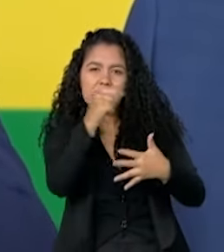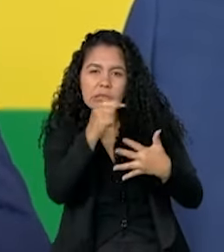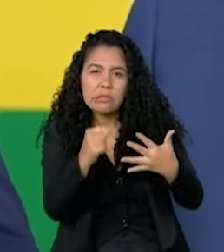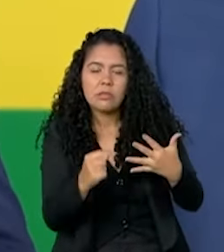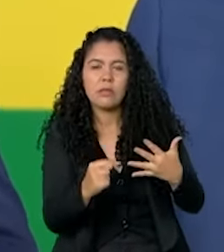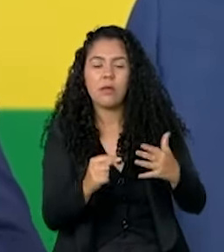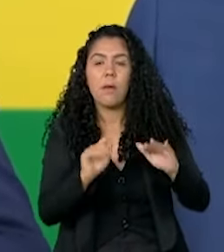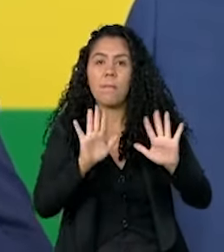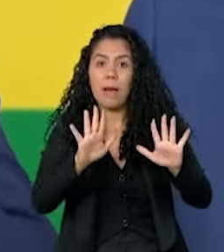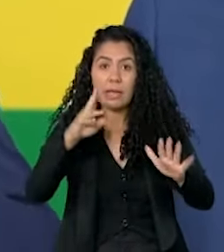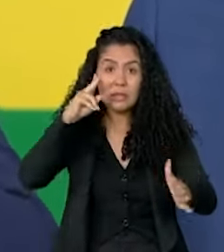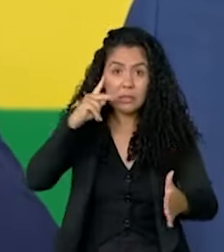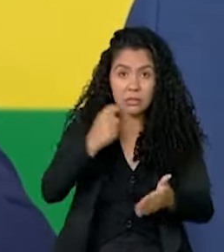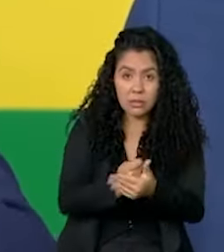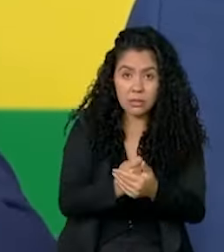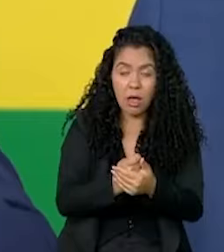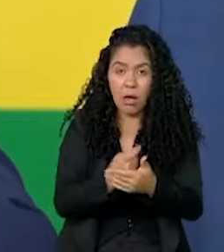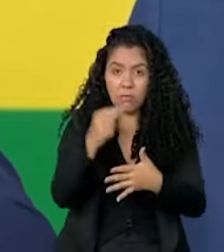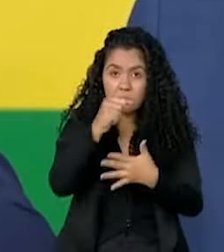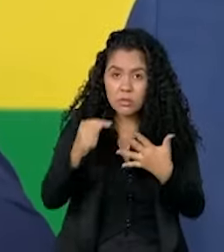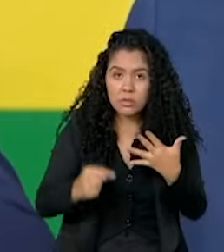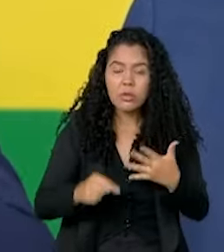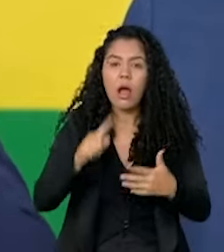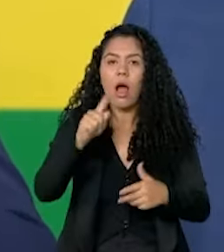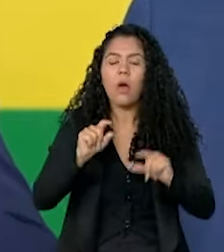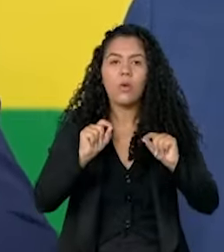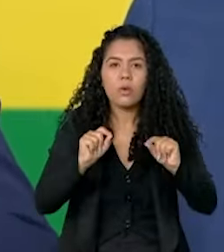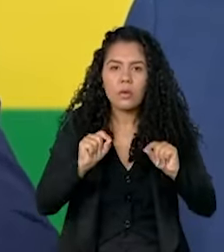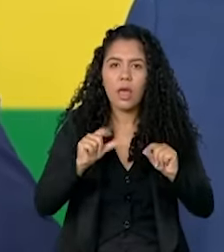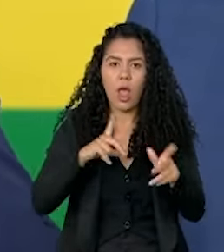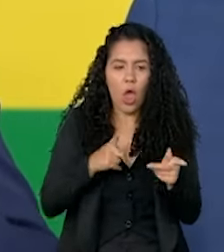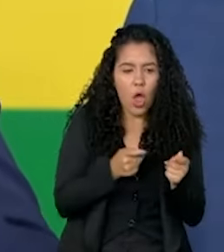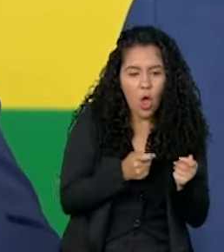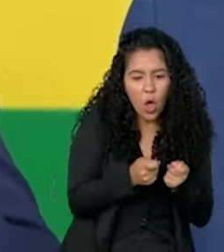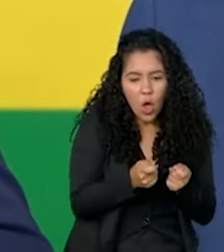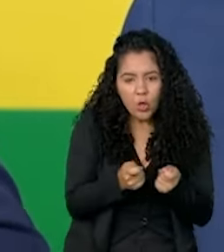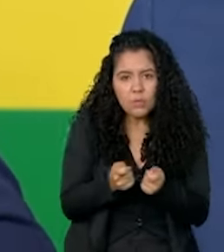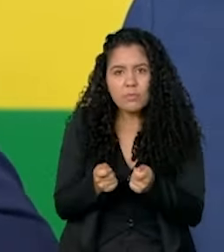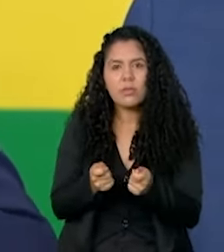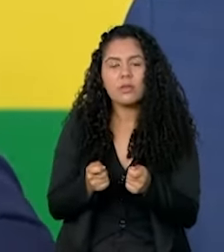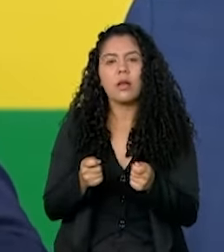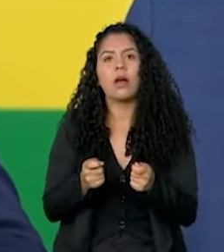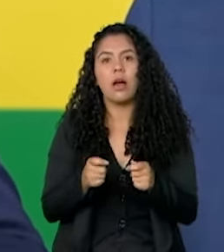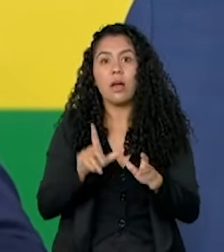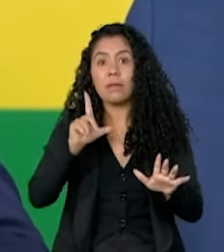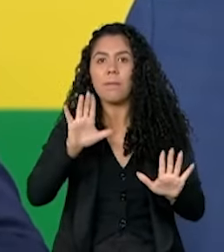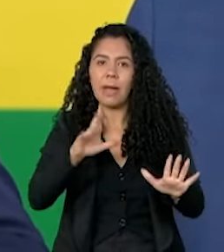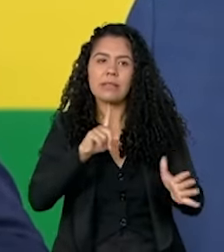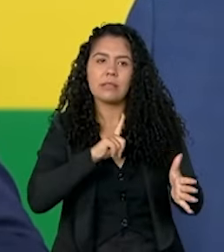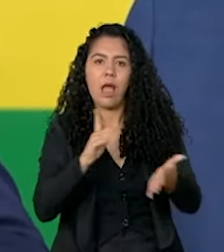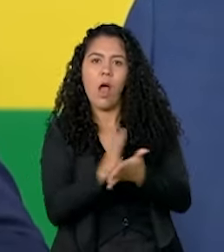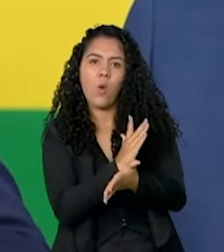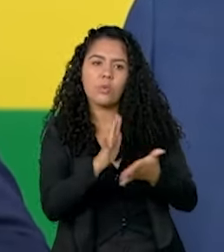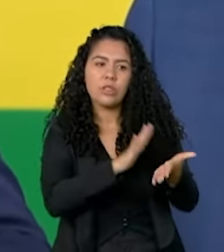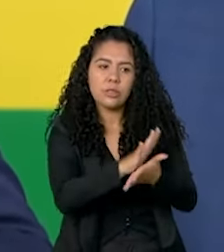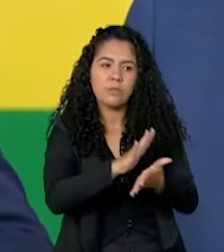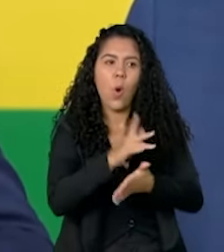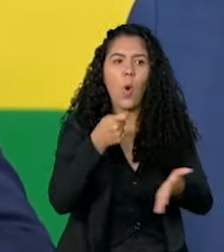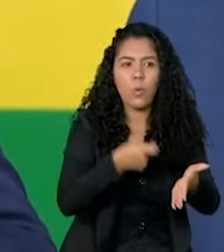é circunscrever, é conter os aumentos de despesas obrigatórias ao limite do arcabouço